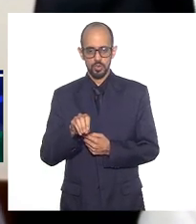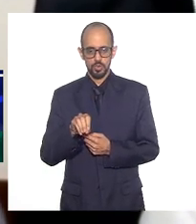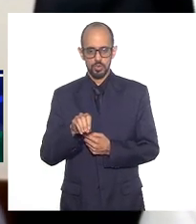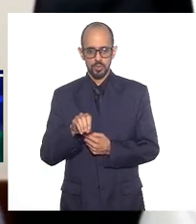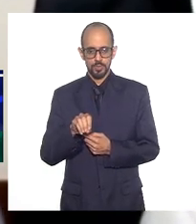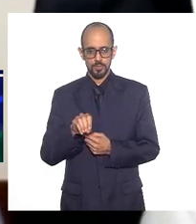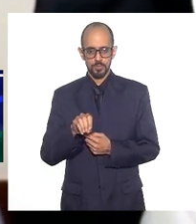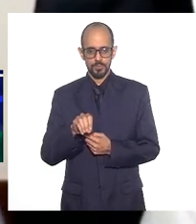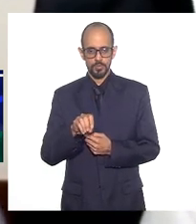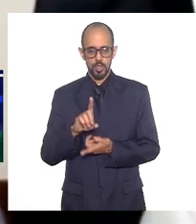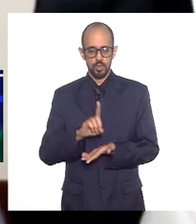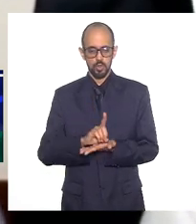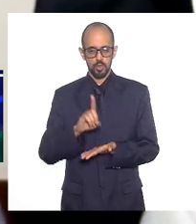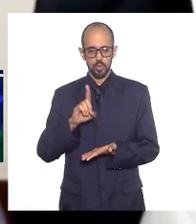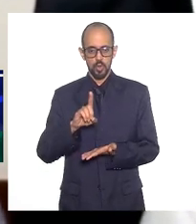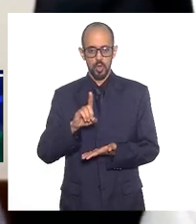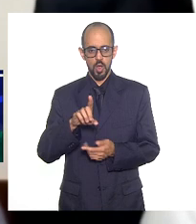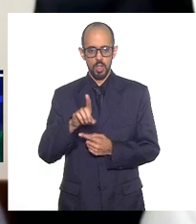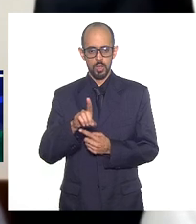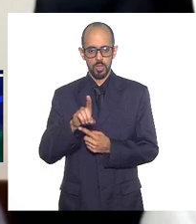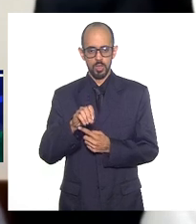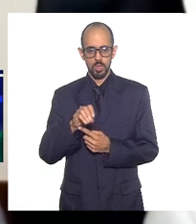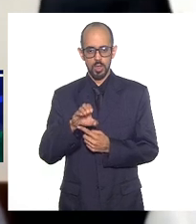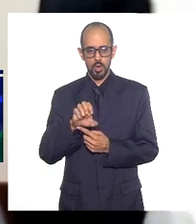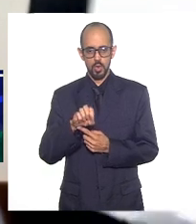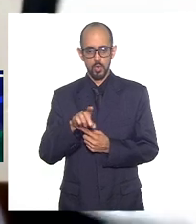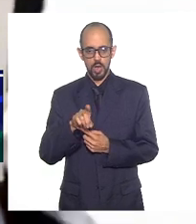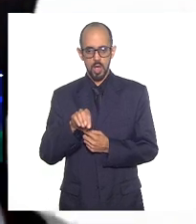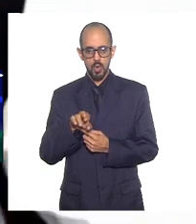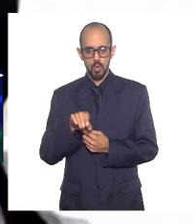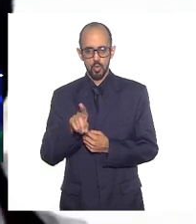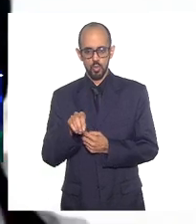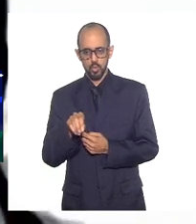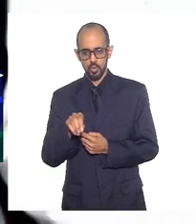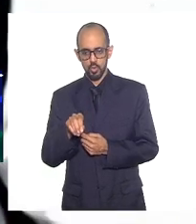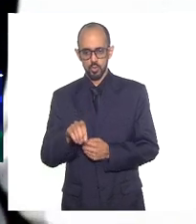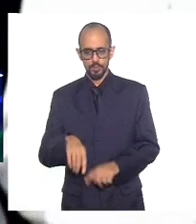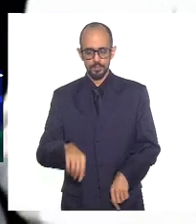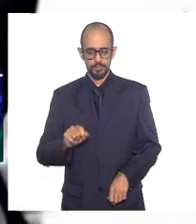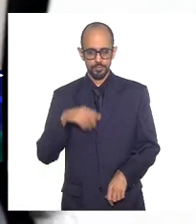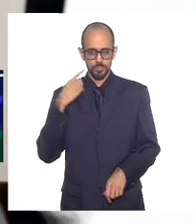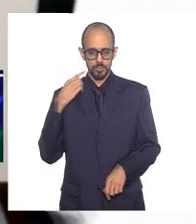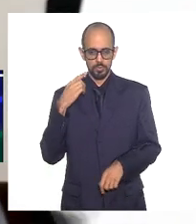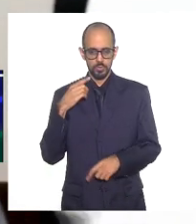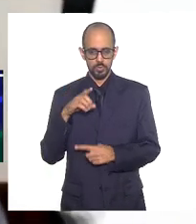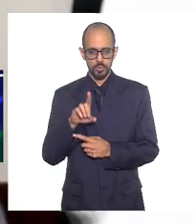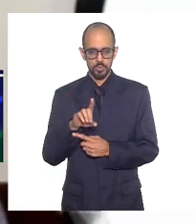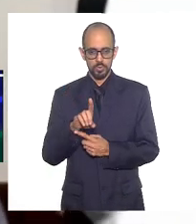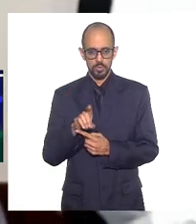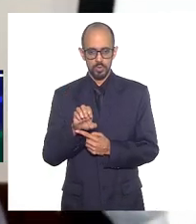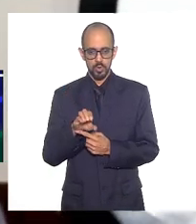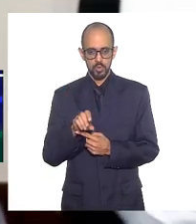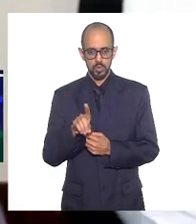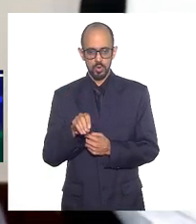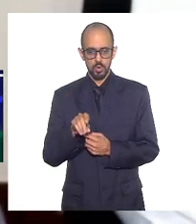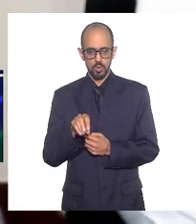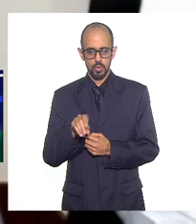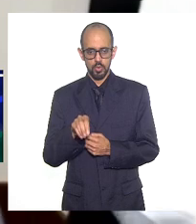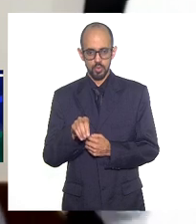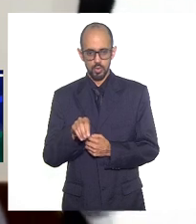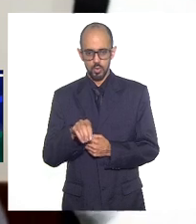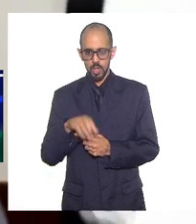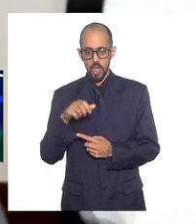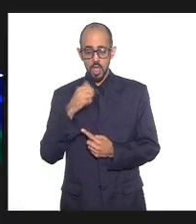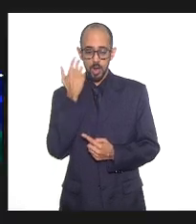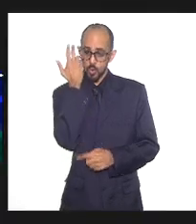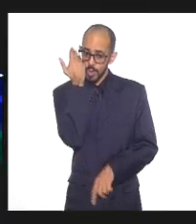Deputado doutor Deodalto. Deputado doutor Deodalto. Deputado Eliomar